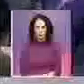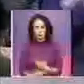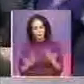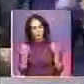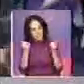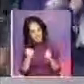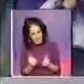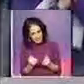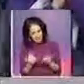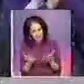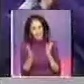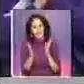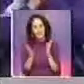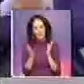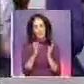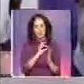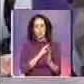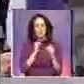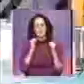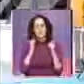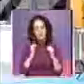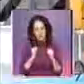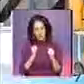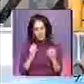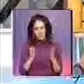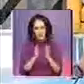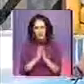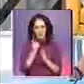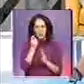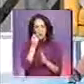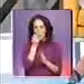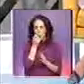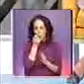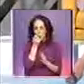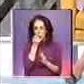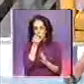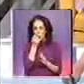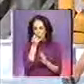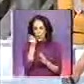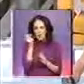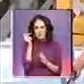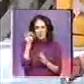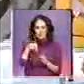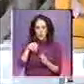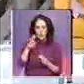Santo Senhor, sentai-vos, sentai-vos, que estás quase a chegar ao século.